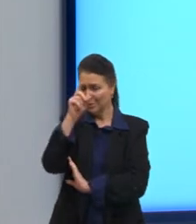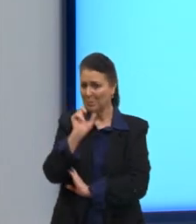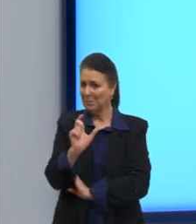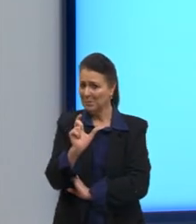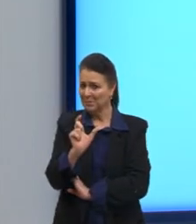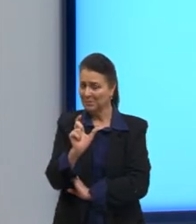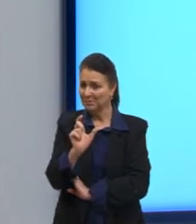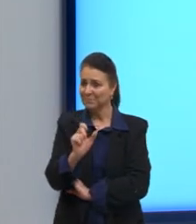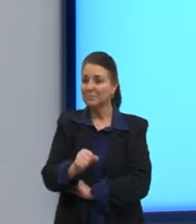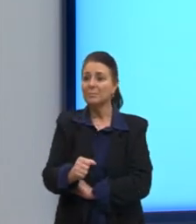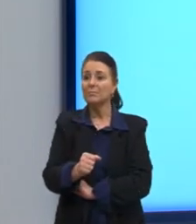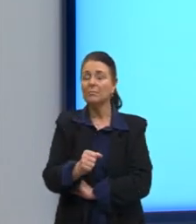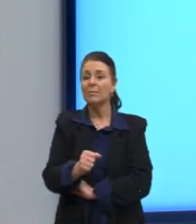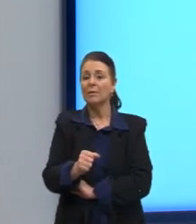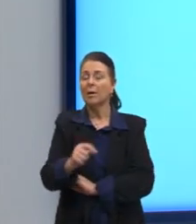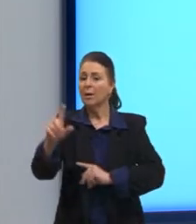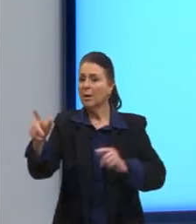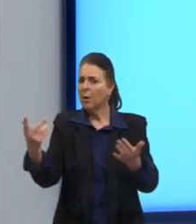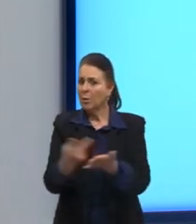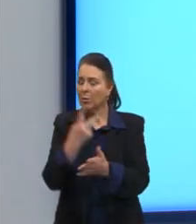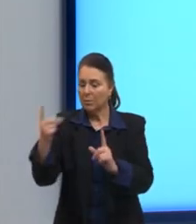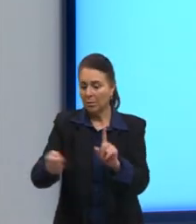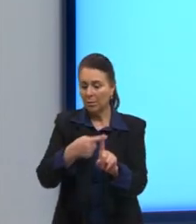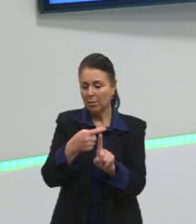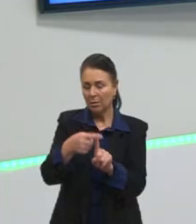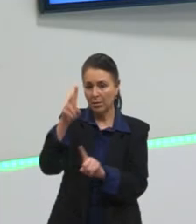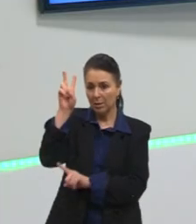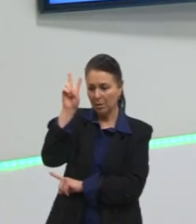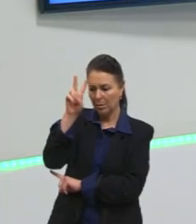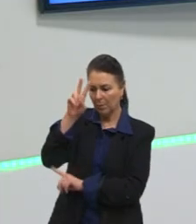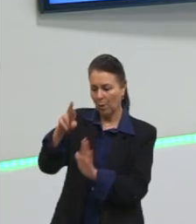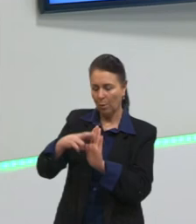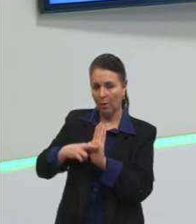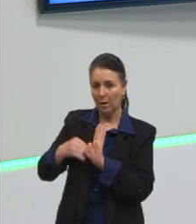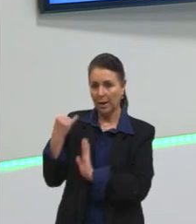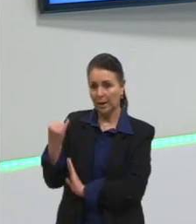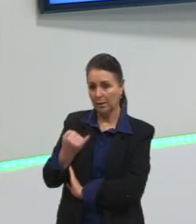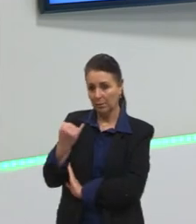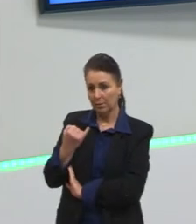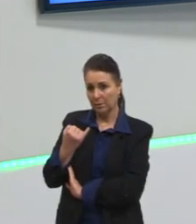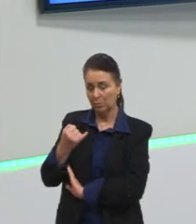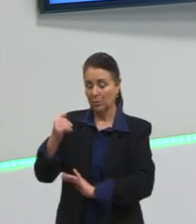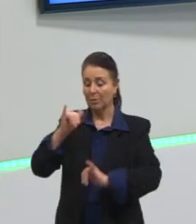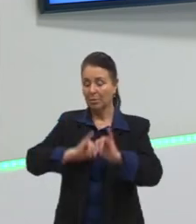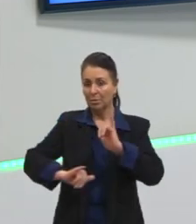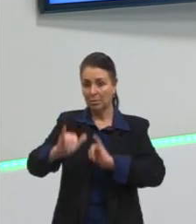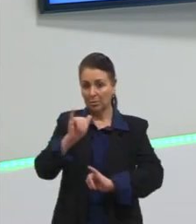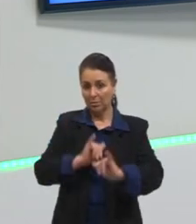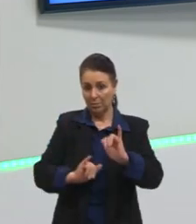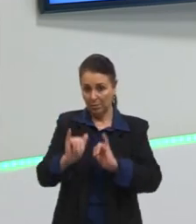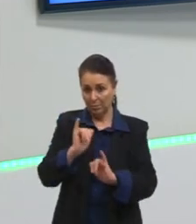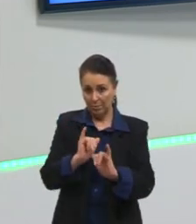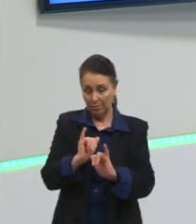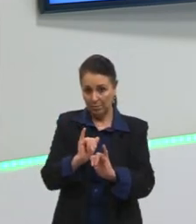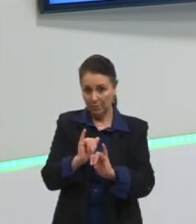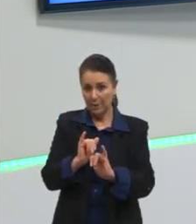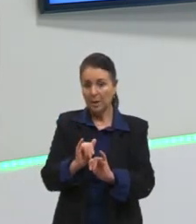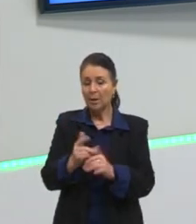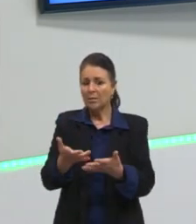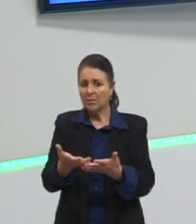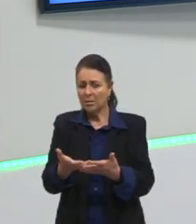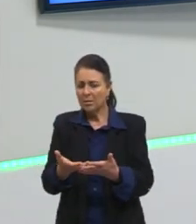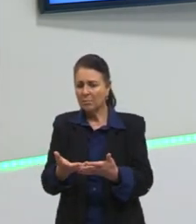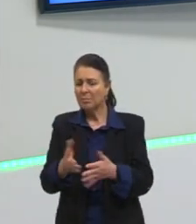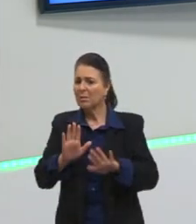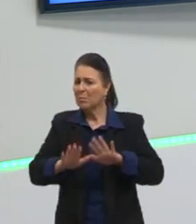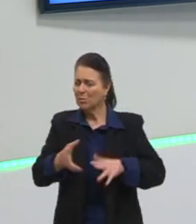só que quando ocorre essa adição a gente tem que lembrar de uma regrinha muito importante na Química tá que muitas vezes ela passa despercebida